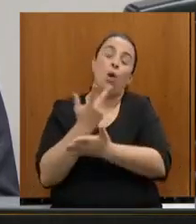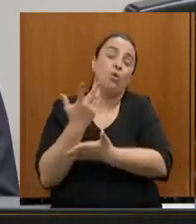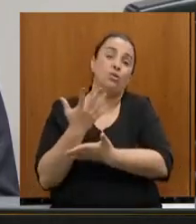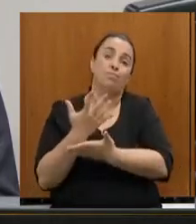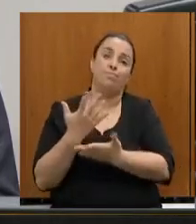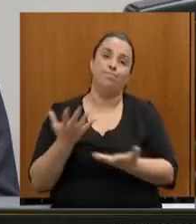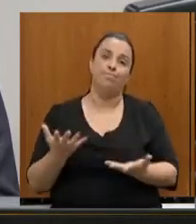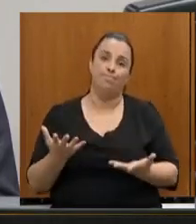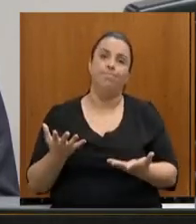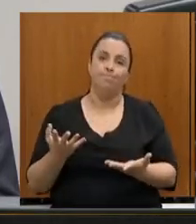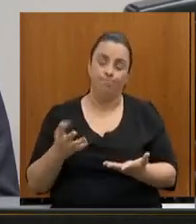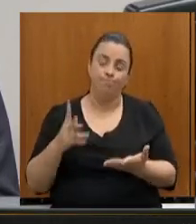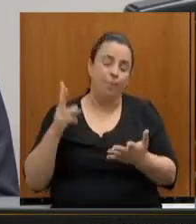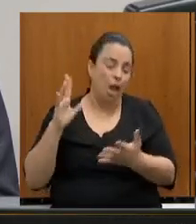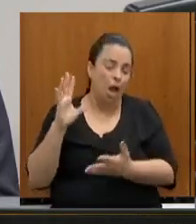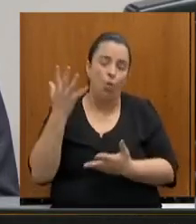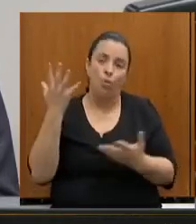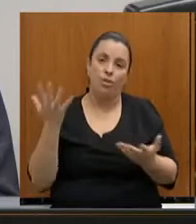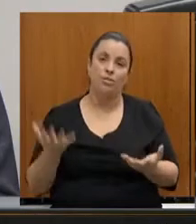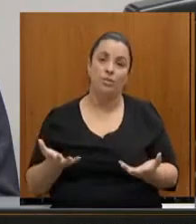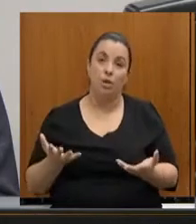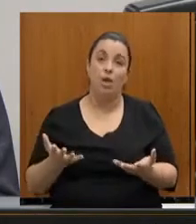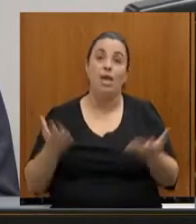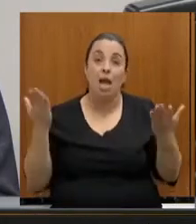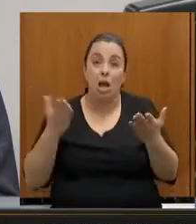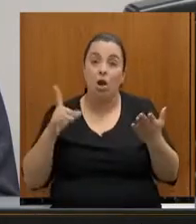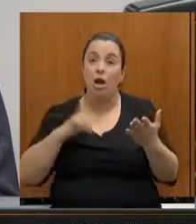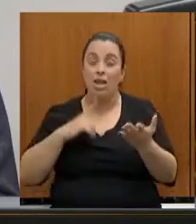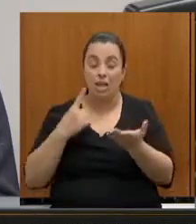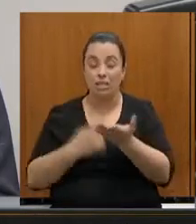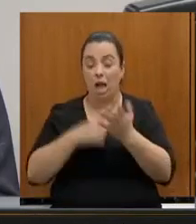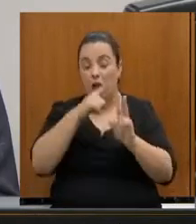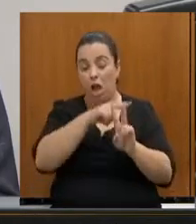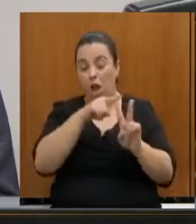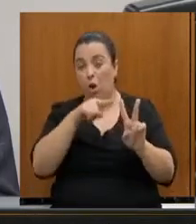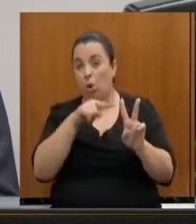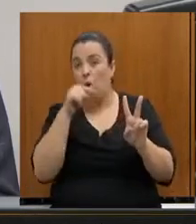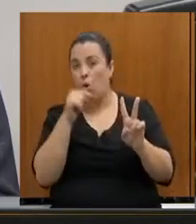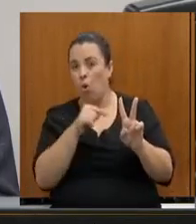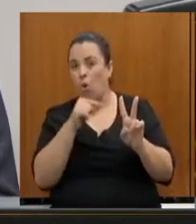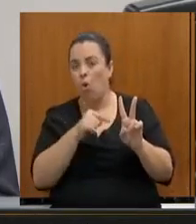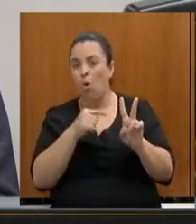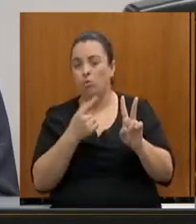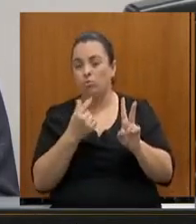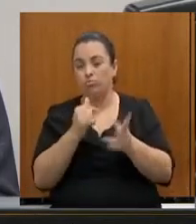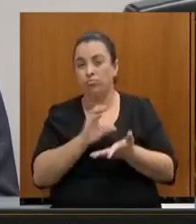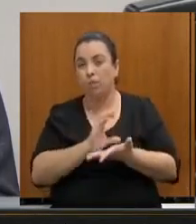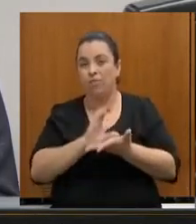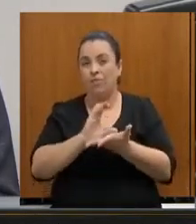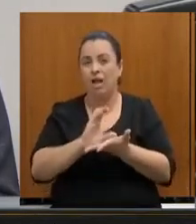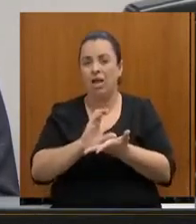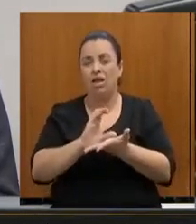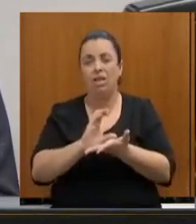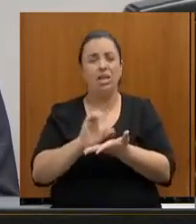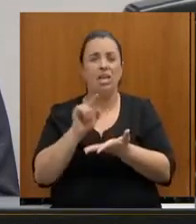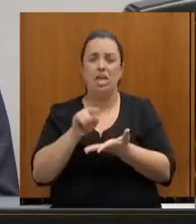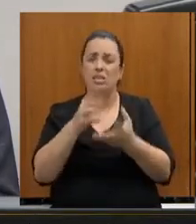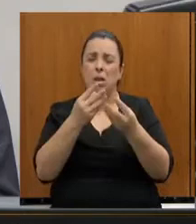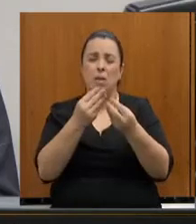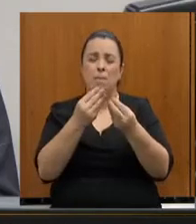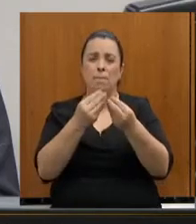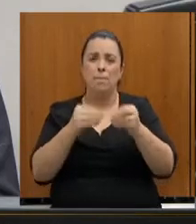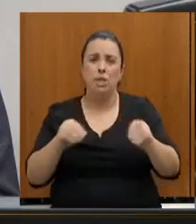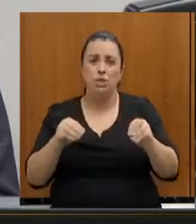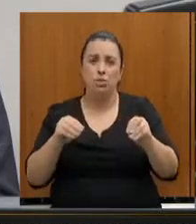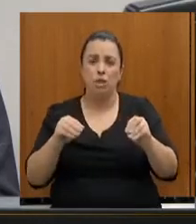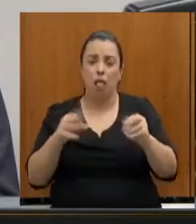agora temos aí este acordo queria que vai é não vai amenizar esse dano que esse